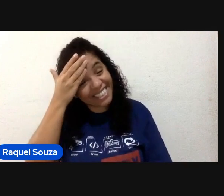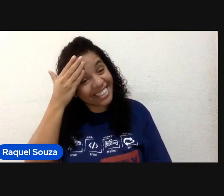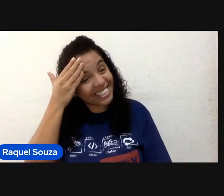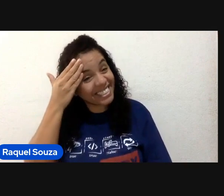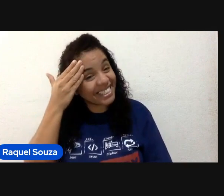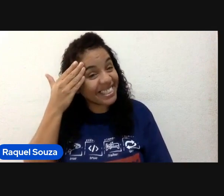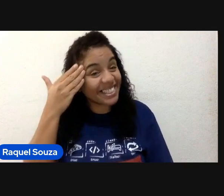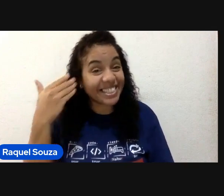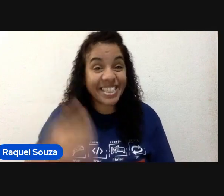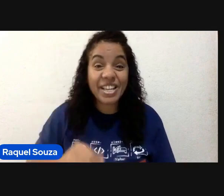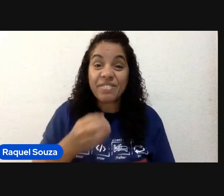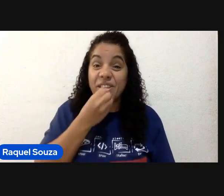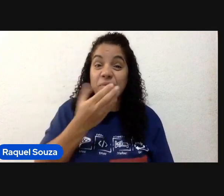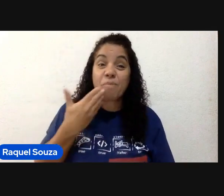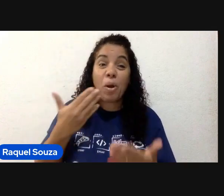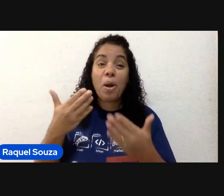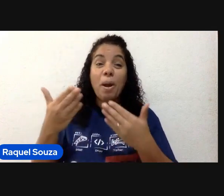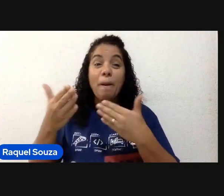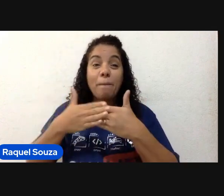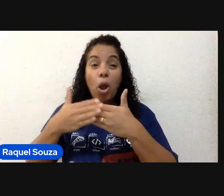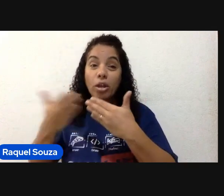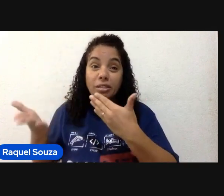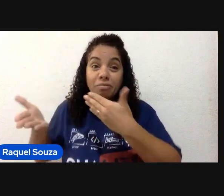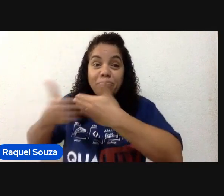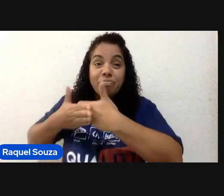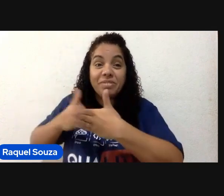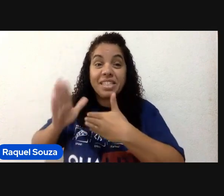Ainda bem que a porta está fechada, senão ele já ia estar aparecendo aqui.